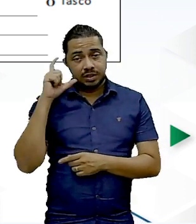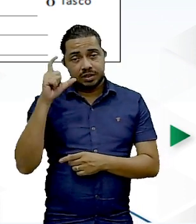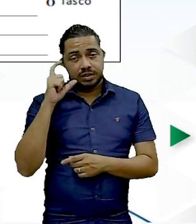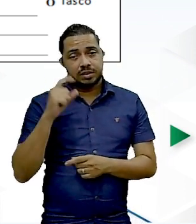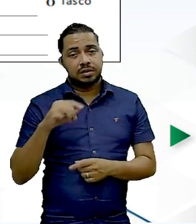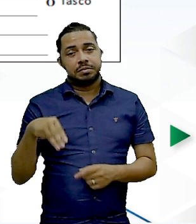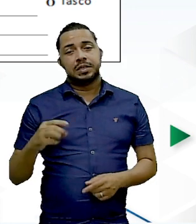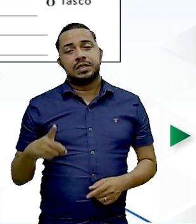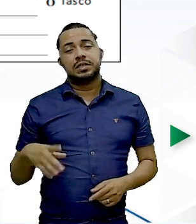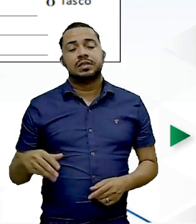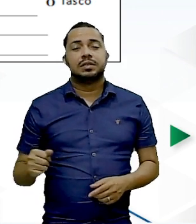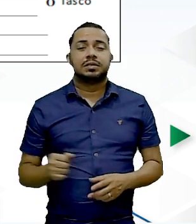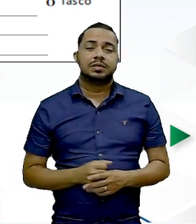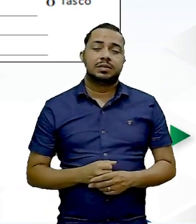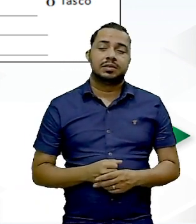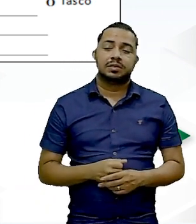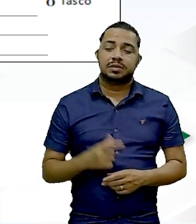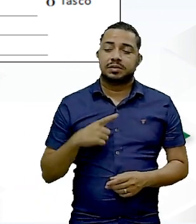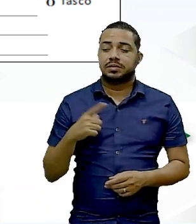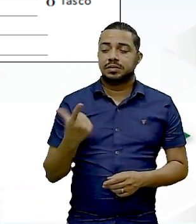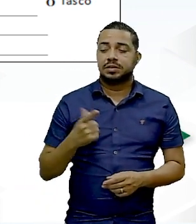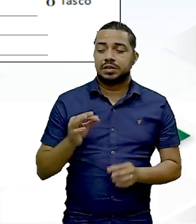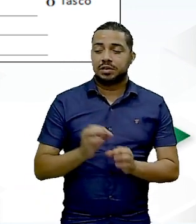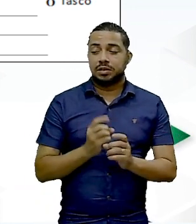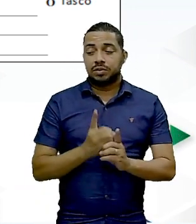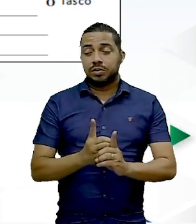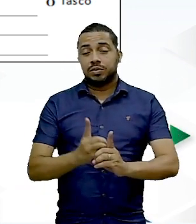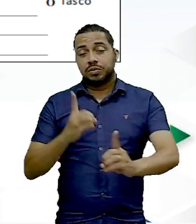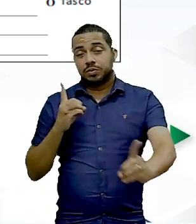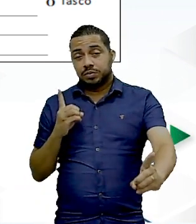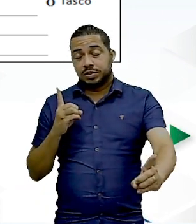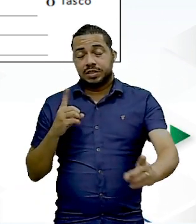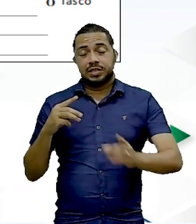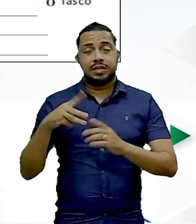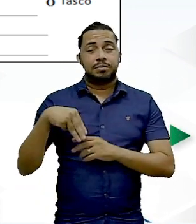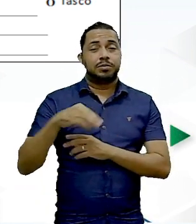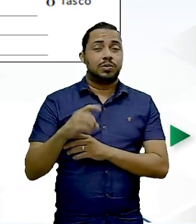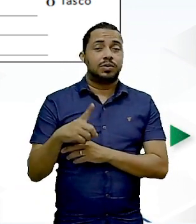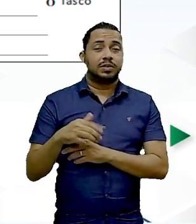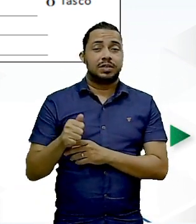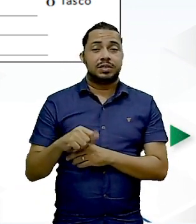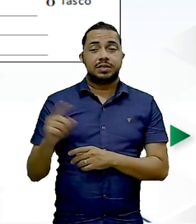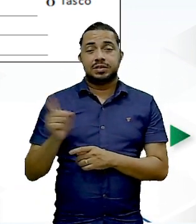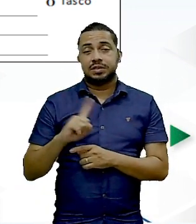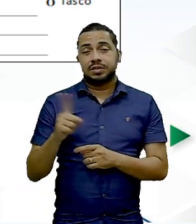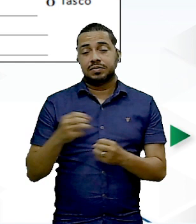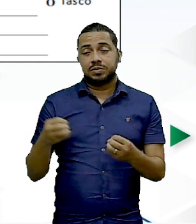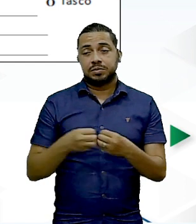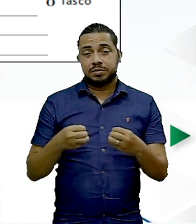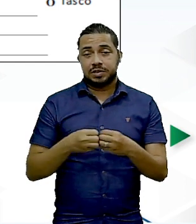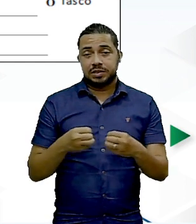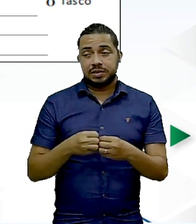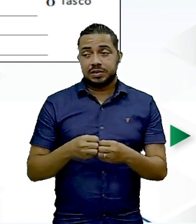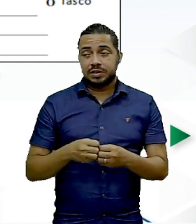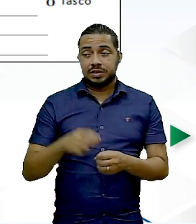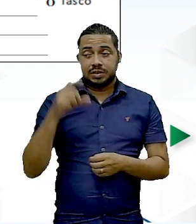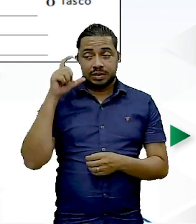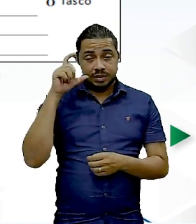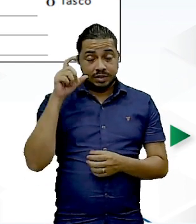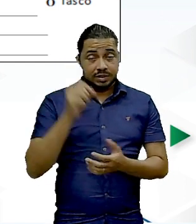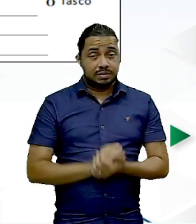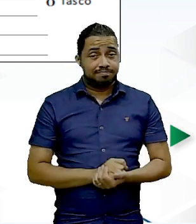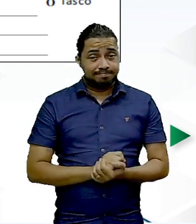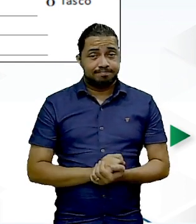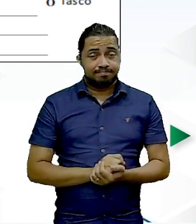média aritmética não está tão longe da moda não, tá vendo? Ela ficou próxima, foi interessante.